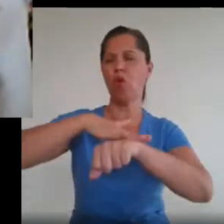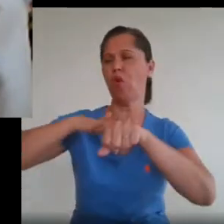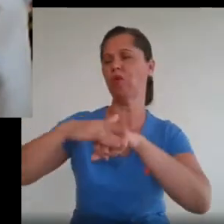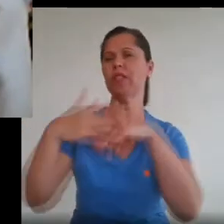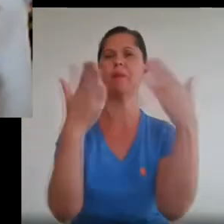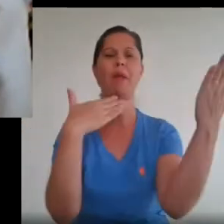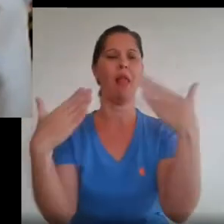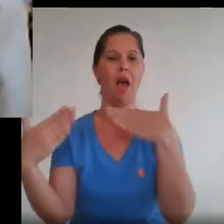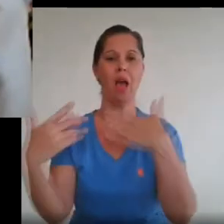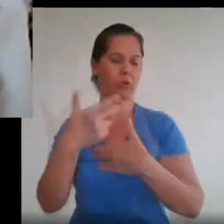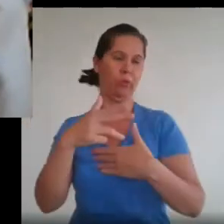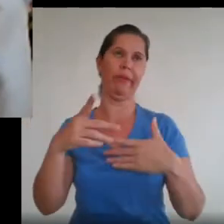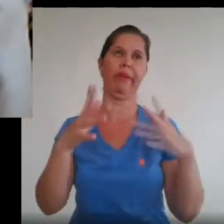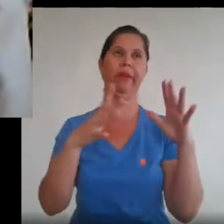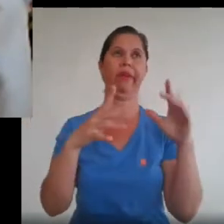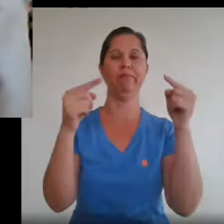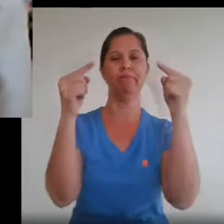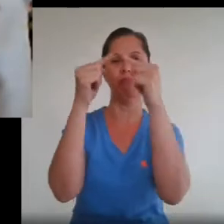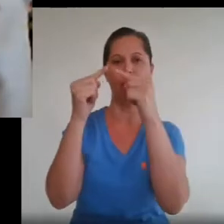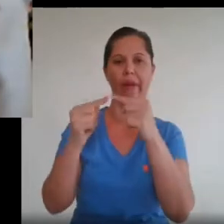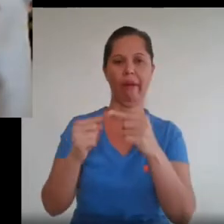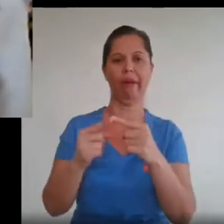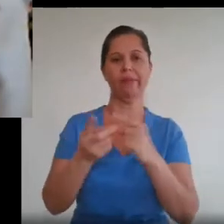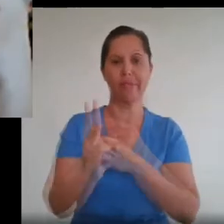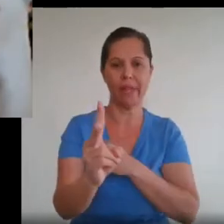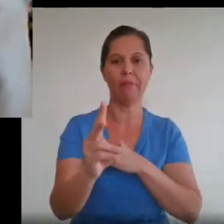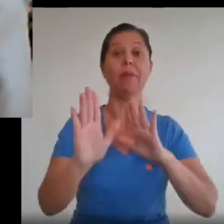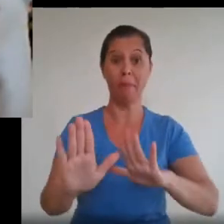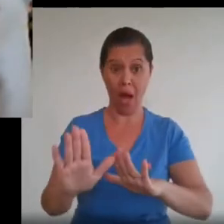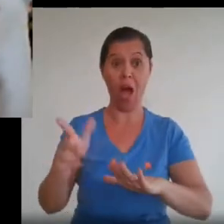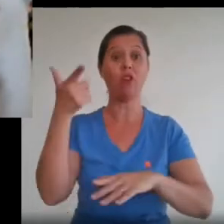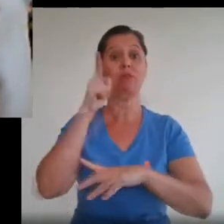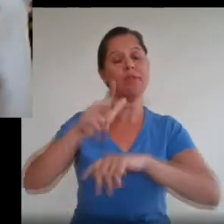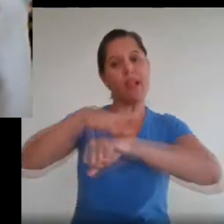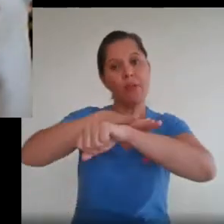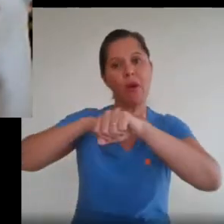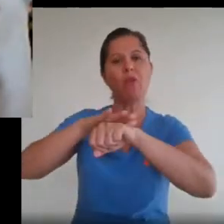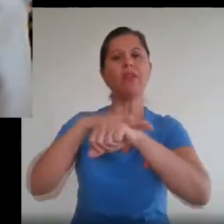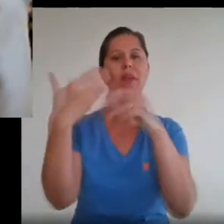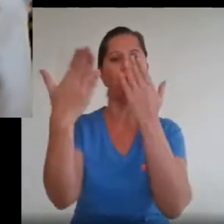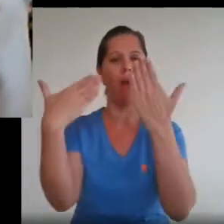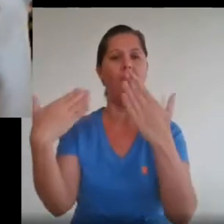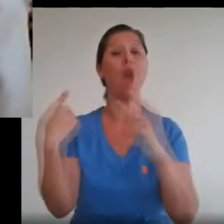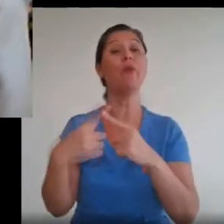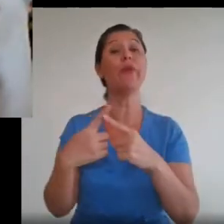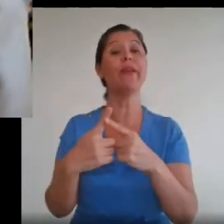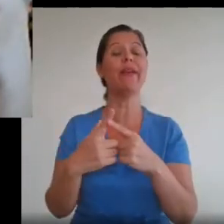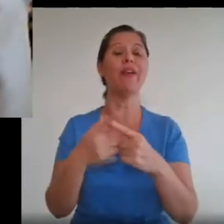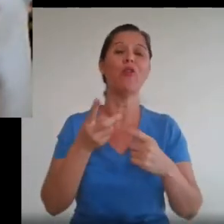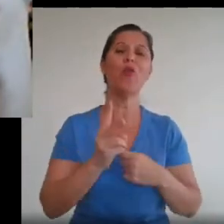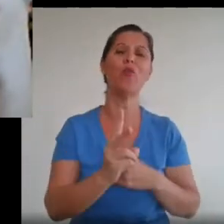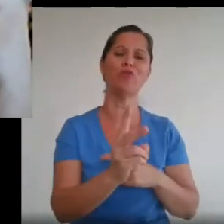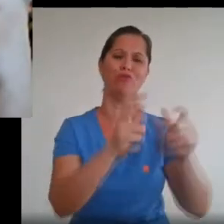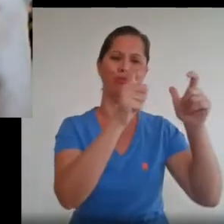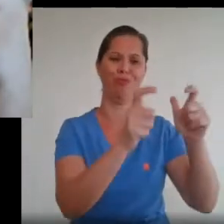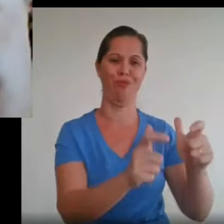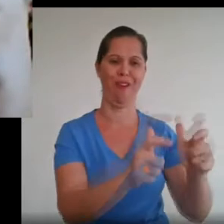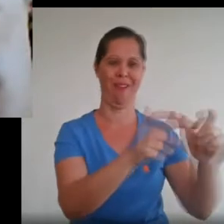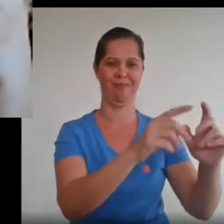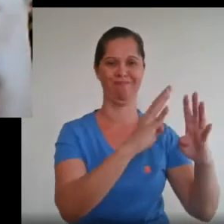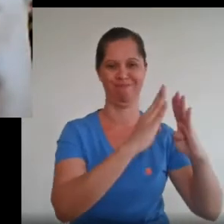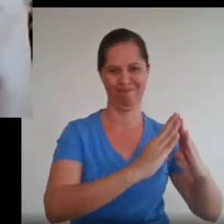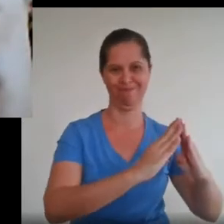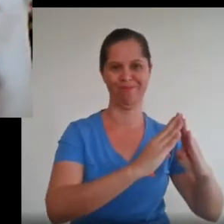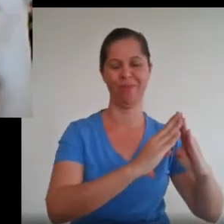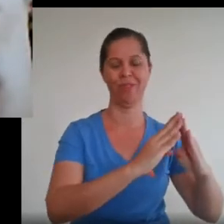conversa, não é tão sistemático, mas estamos fazendo, porque elas estão lá no campo e tem bastante problemas